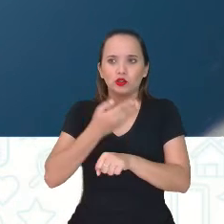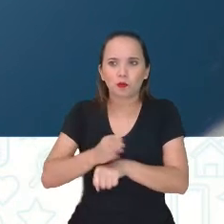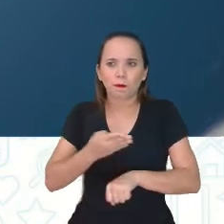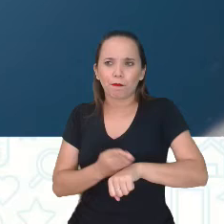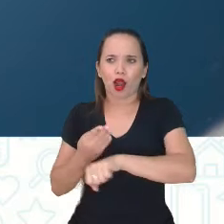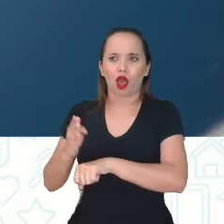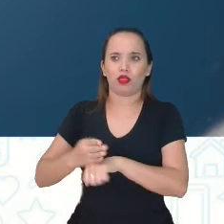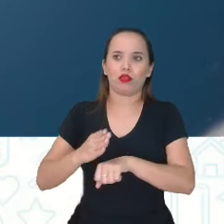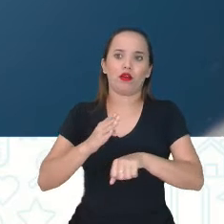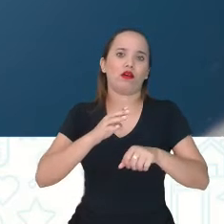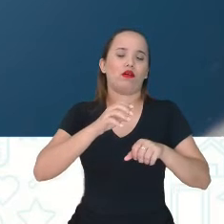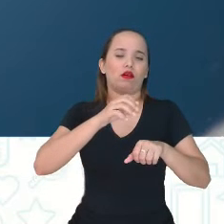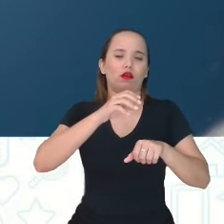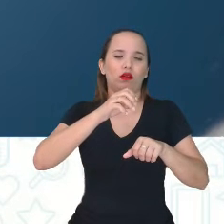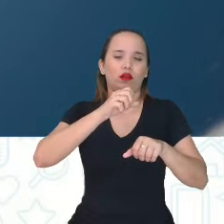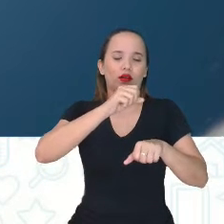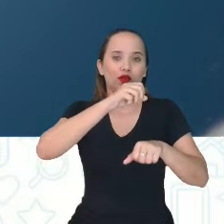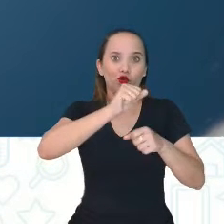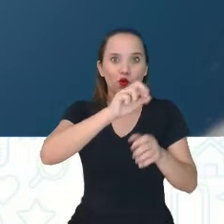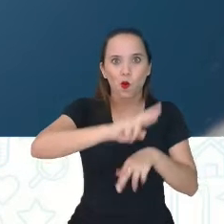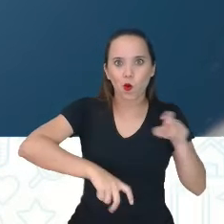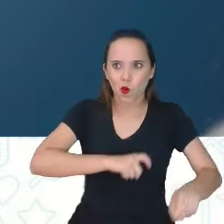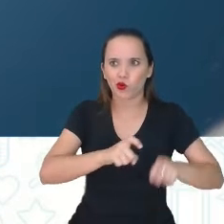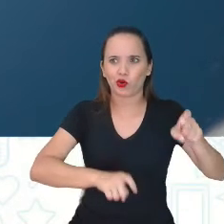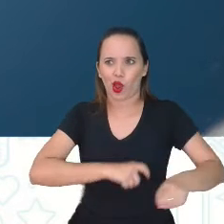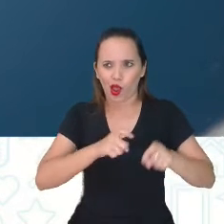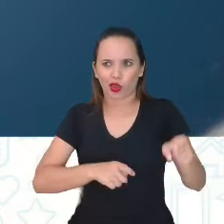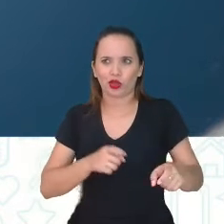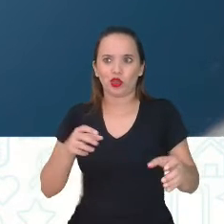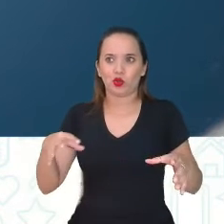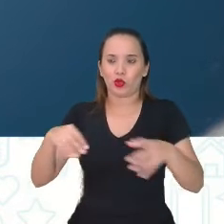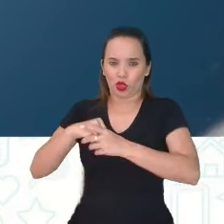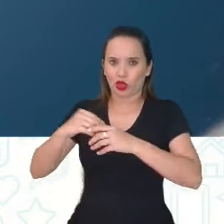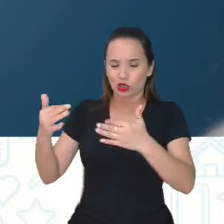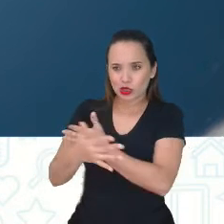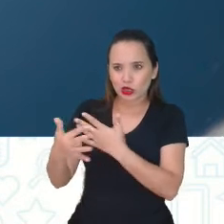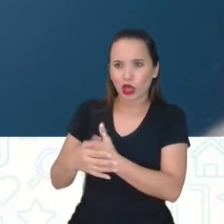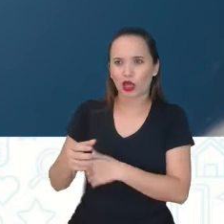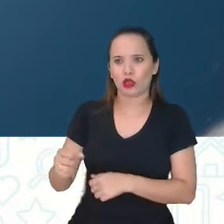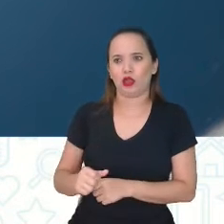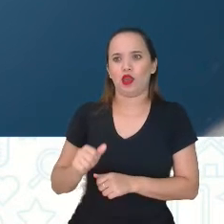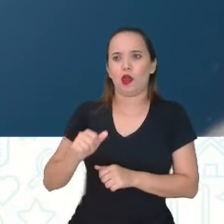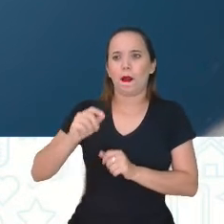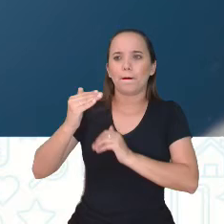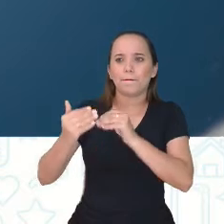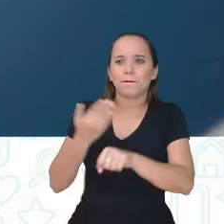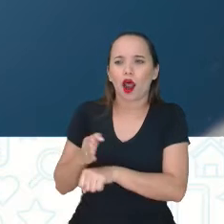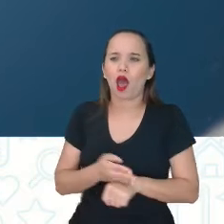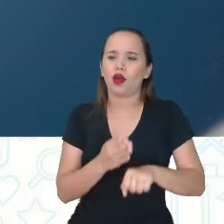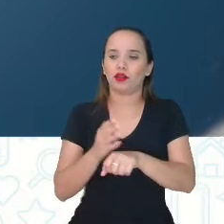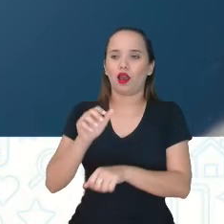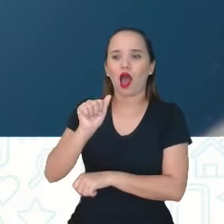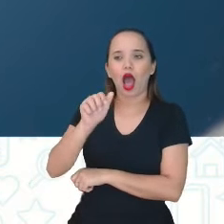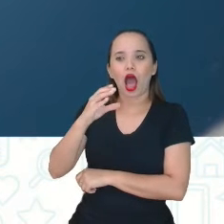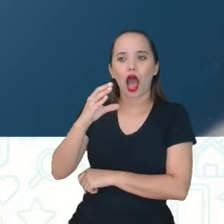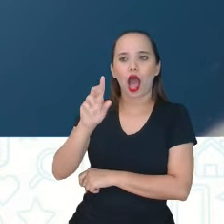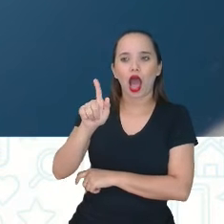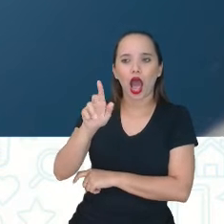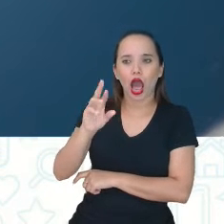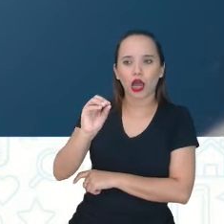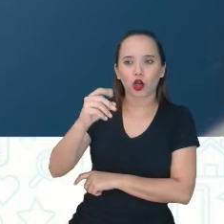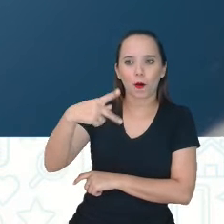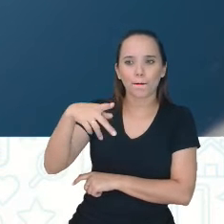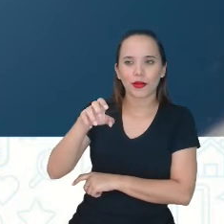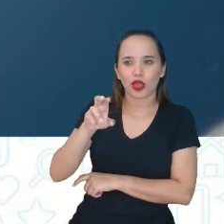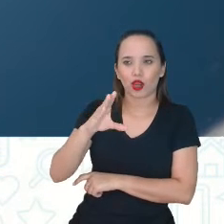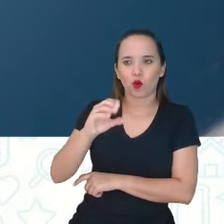isso não, né? Também não. Elevação do consumo de alimentos orgânicos. Opa, a gente não falou, né? Que era